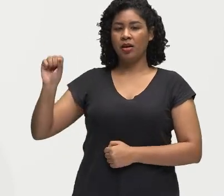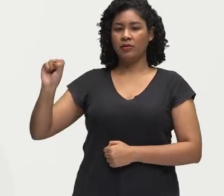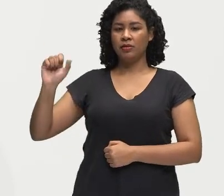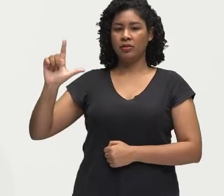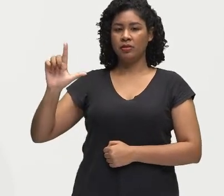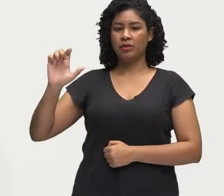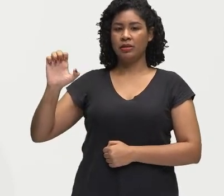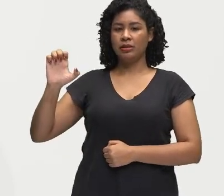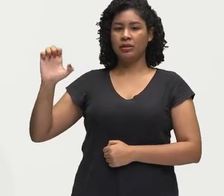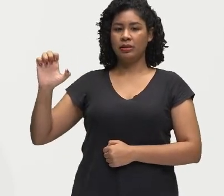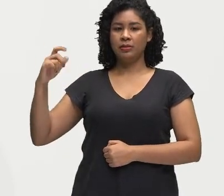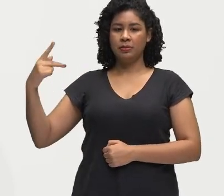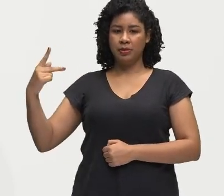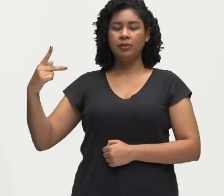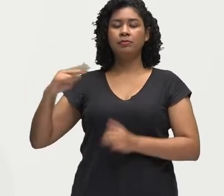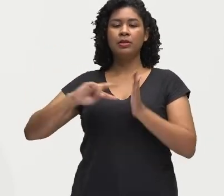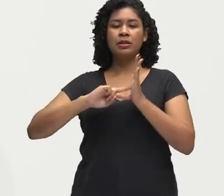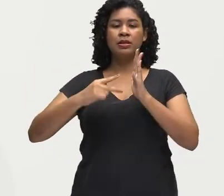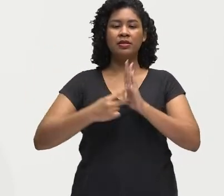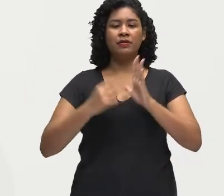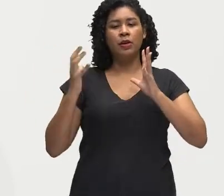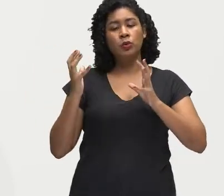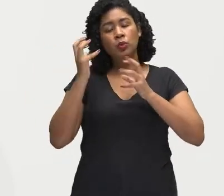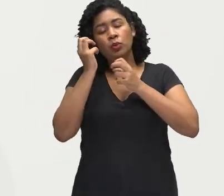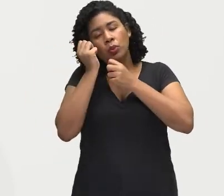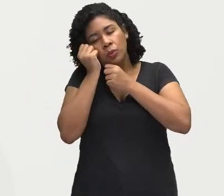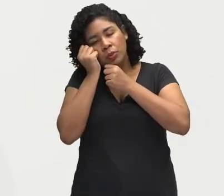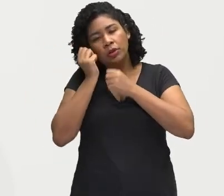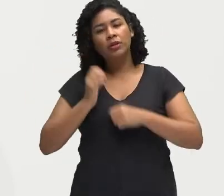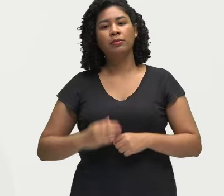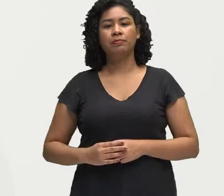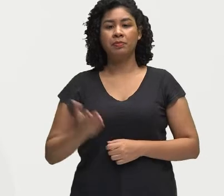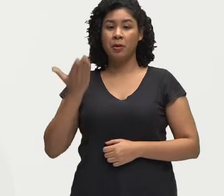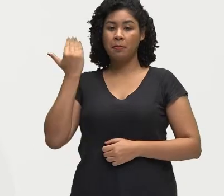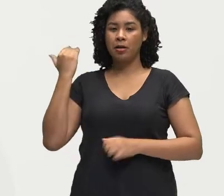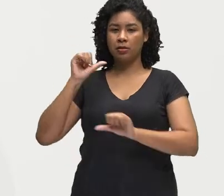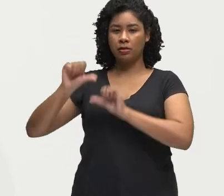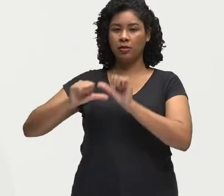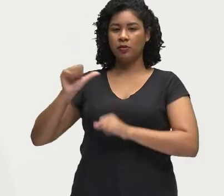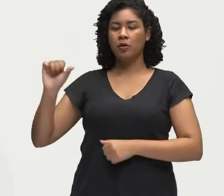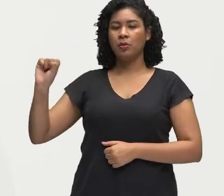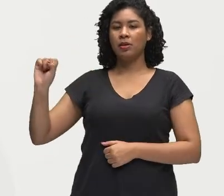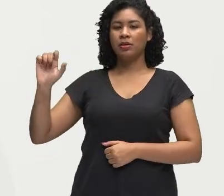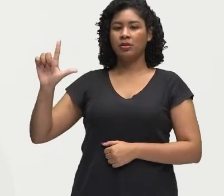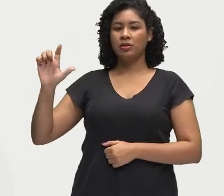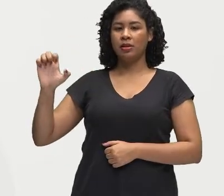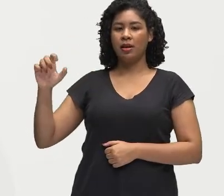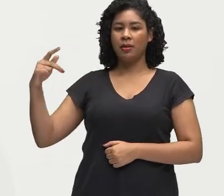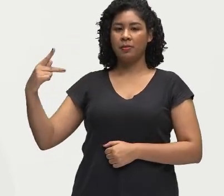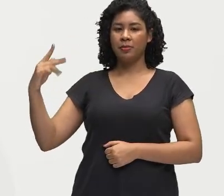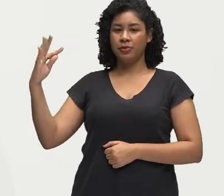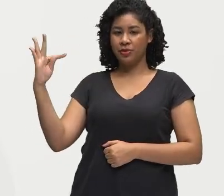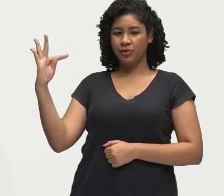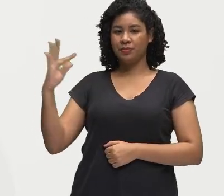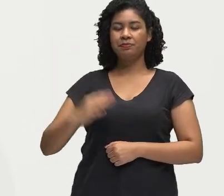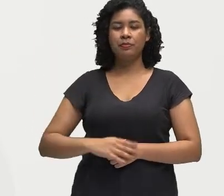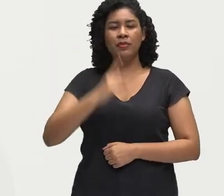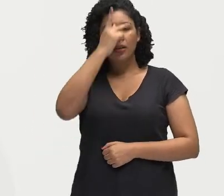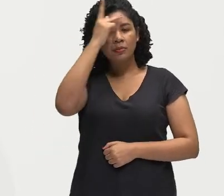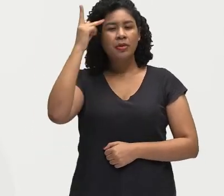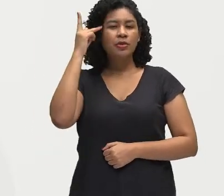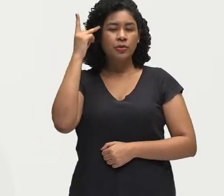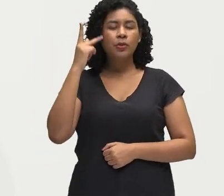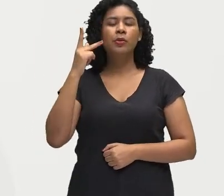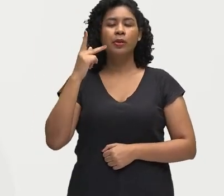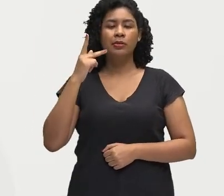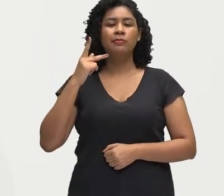passado, slept. Então, ele comentou que as pessoas dormiam muito cedo lá, né? Como elas são pessoas diárias, né, do